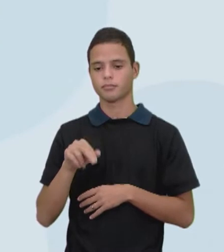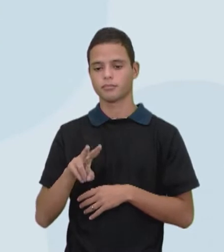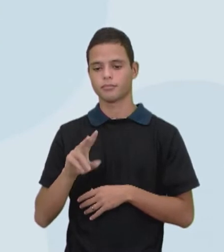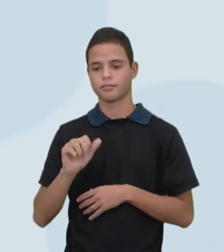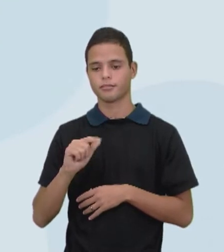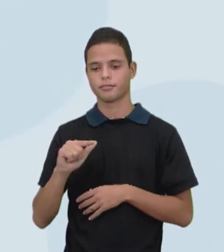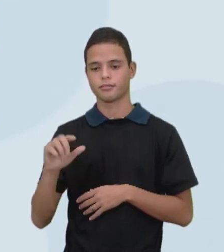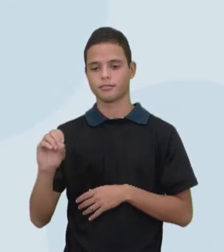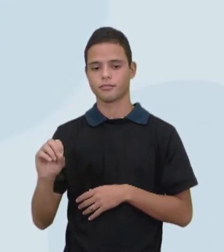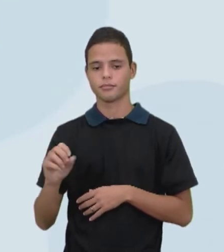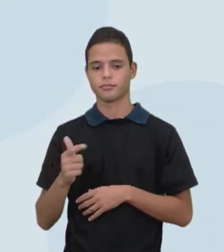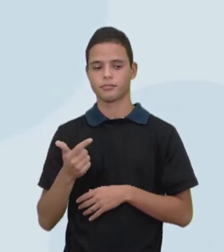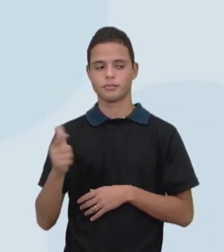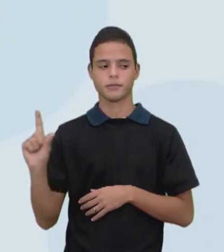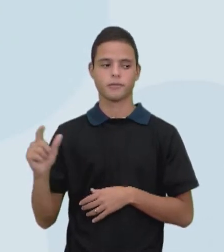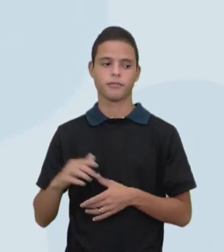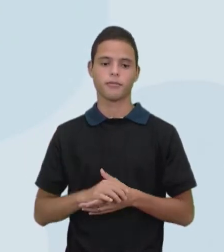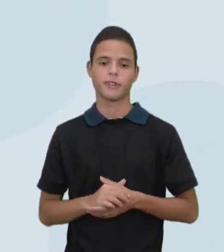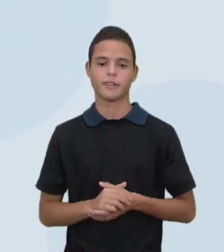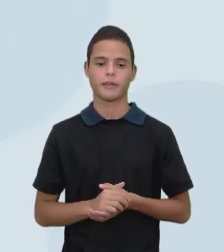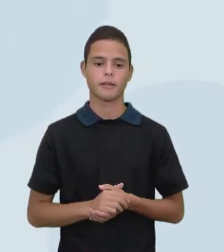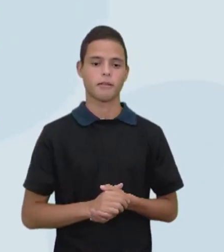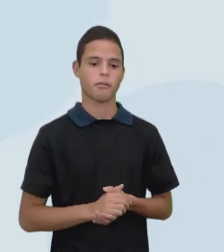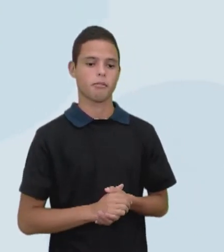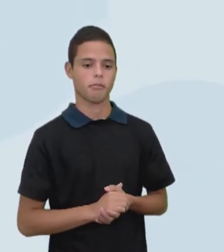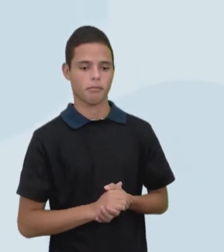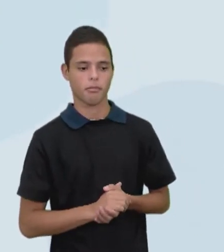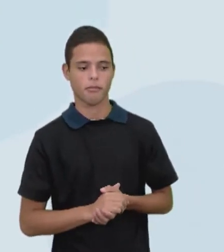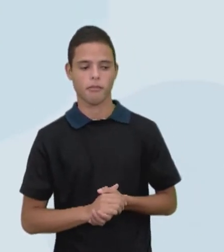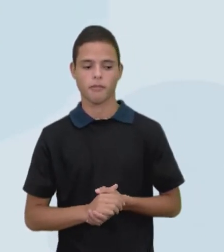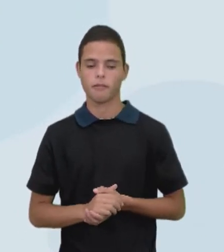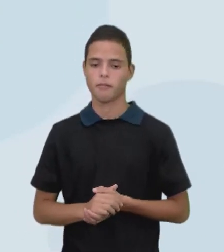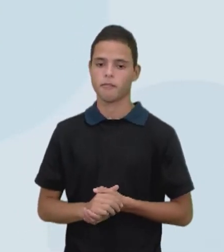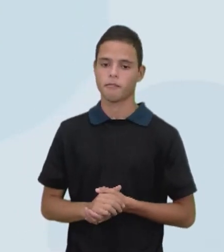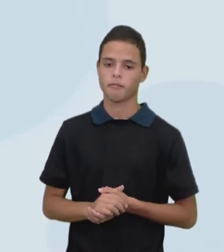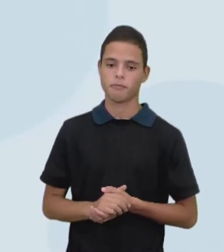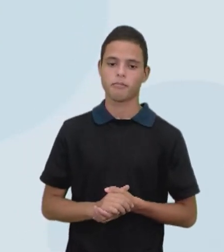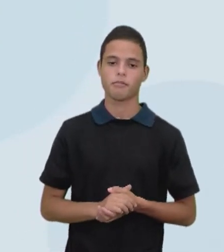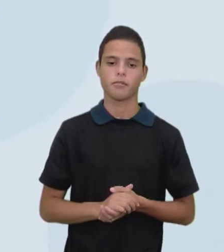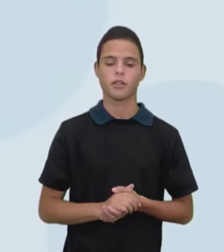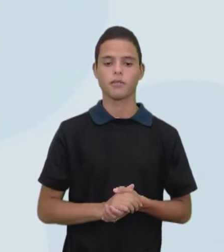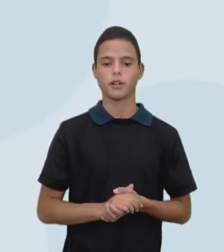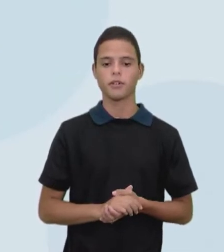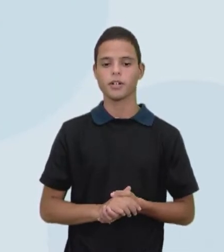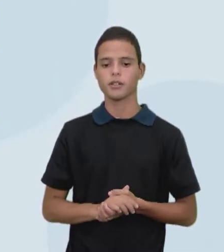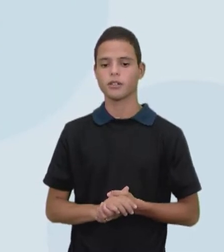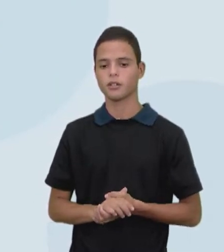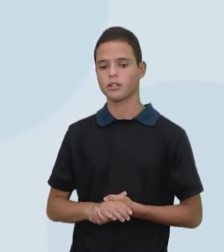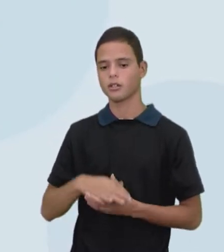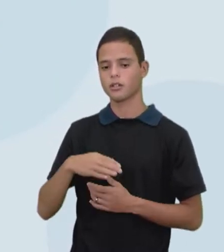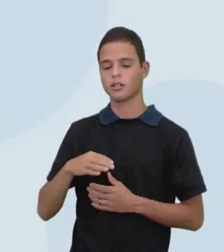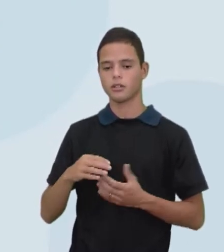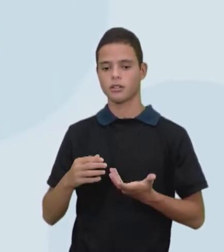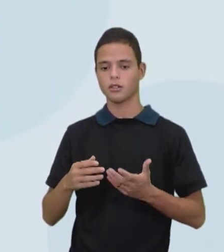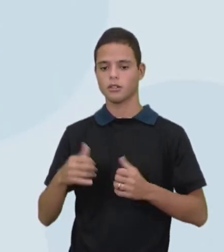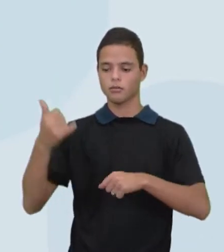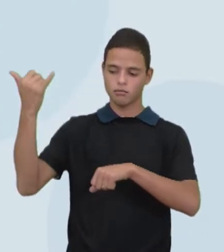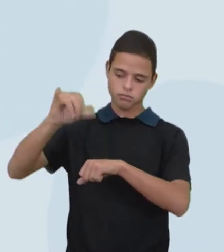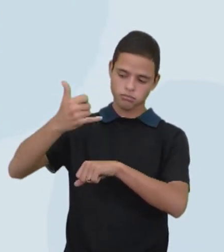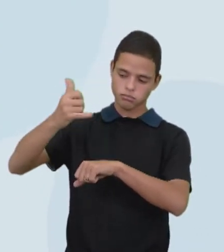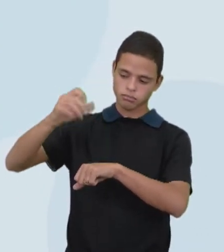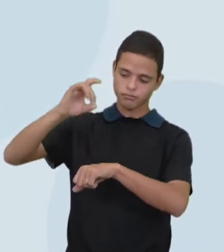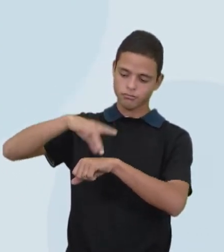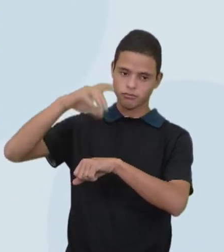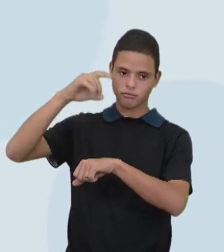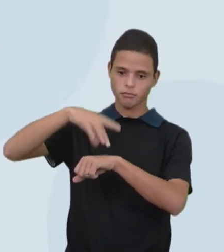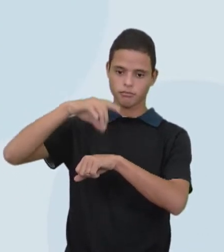processo são os processos biológicos, né, que são feitos assim. Coloca-se a biomassa, isso aqui acontece mais naturalmente,